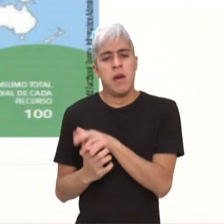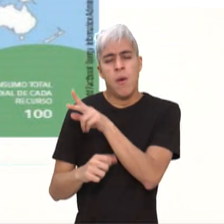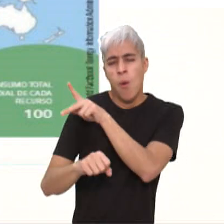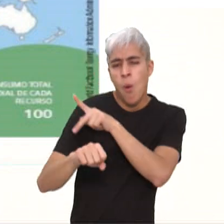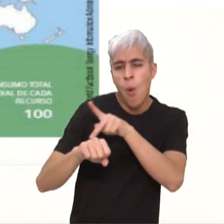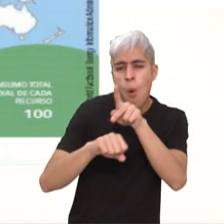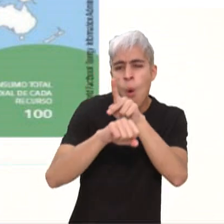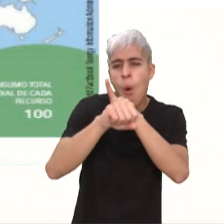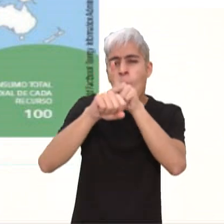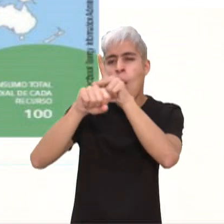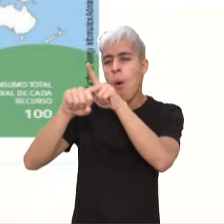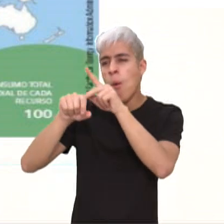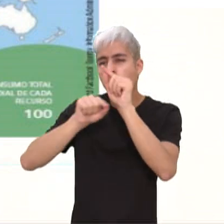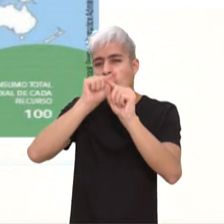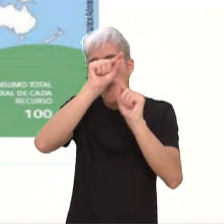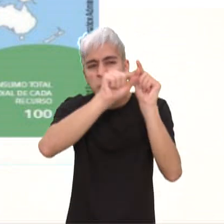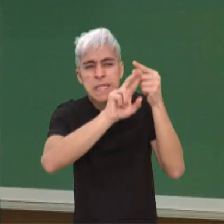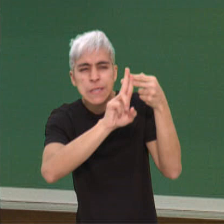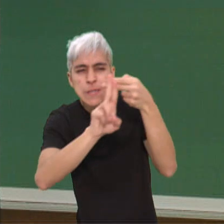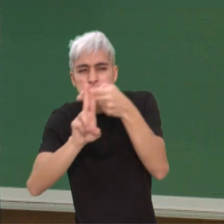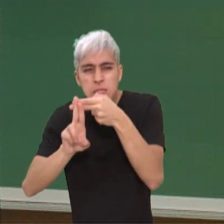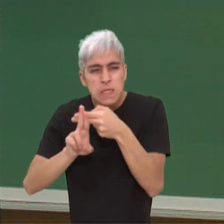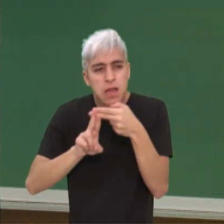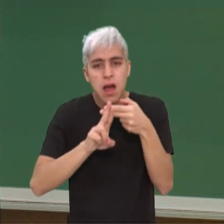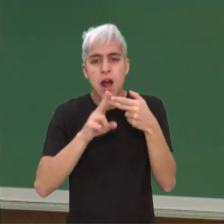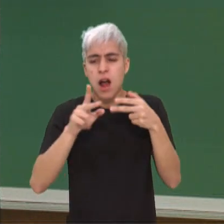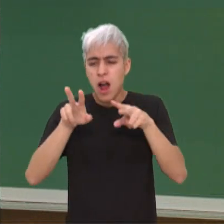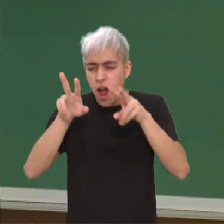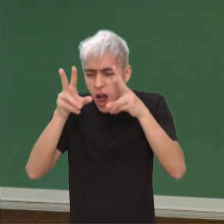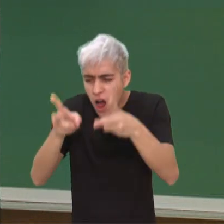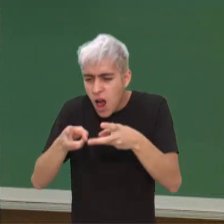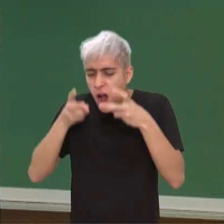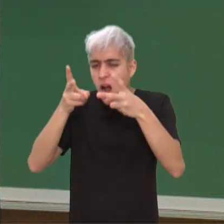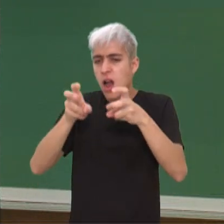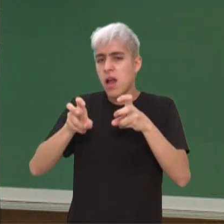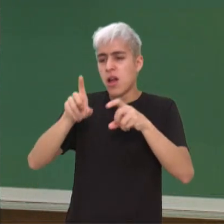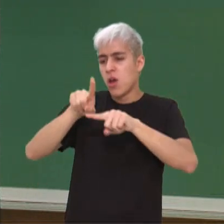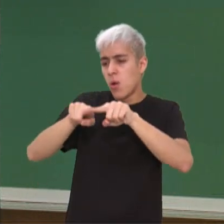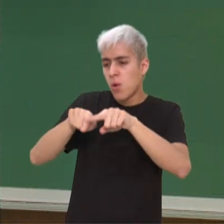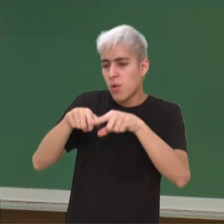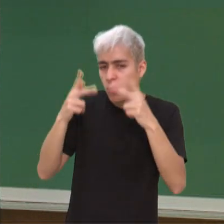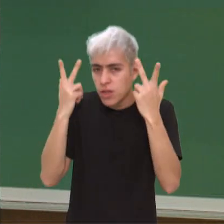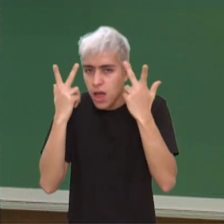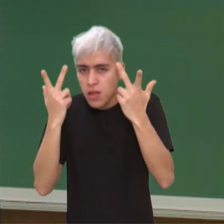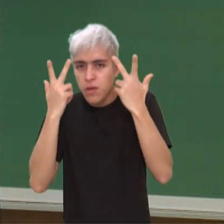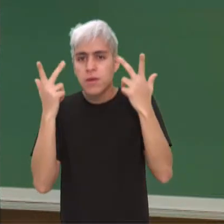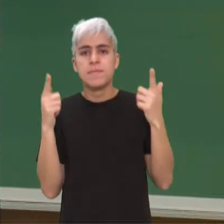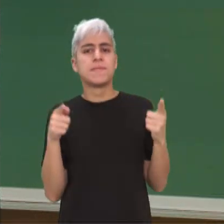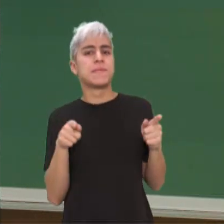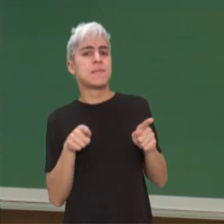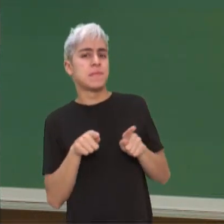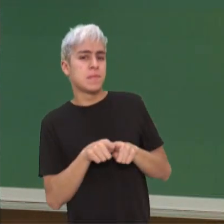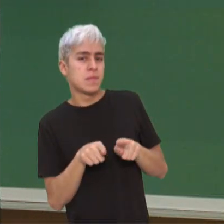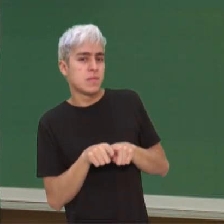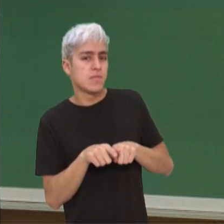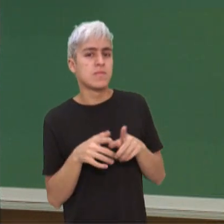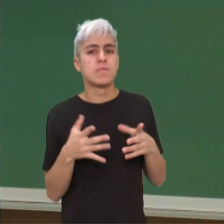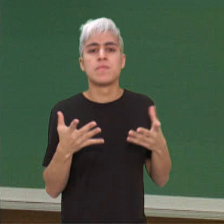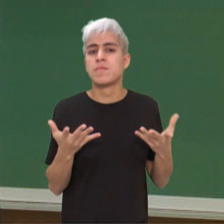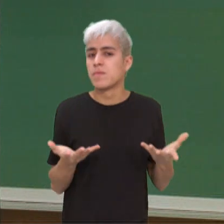países que vão fazendo uso, né, desses recursos naturais, fazendo a